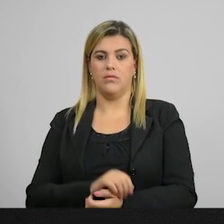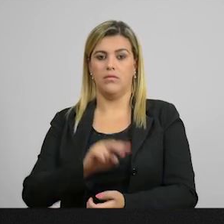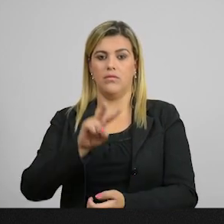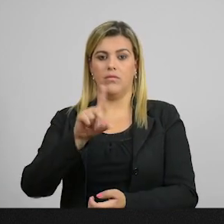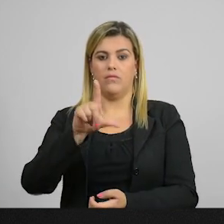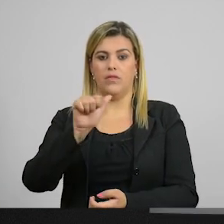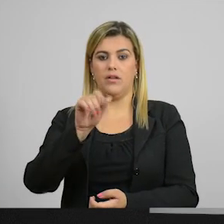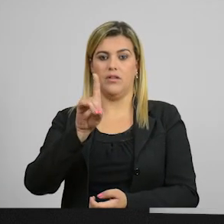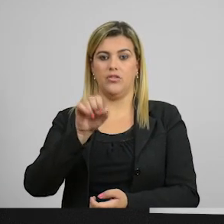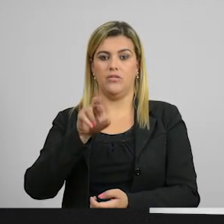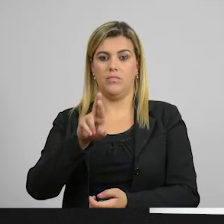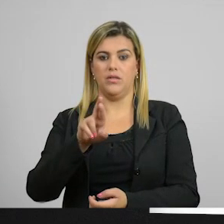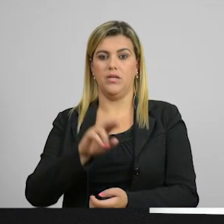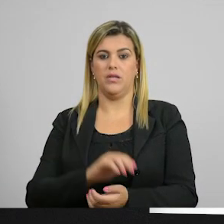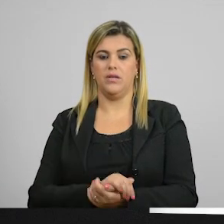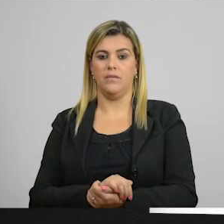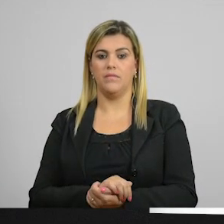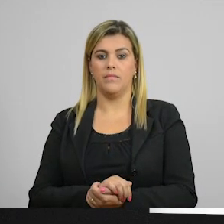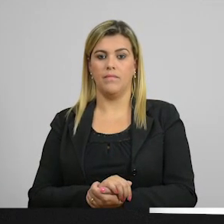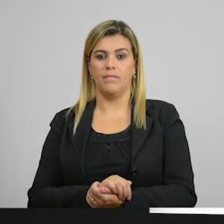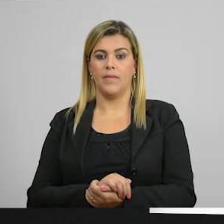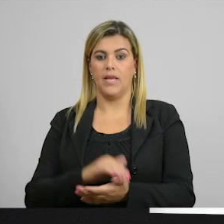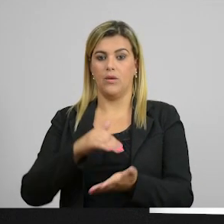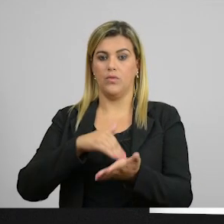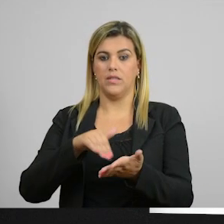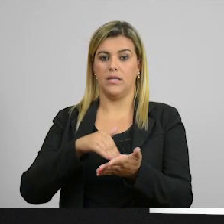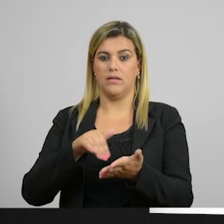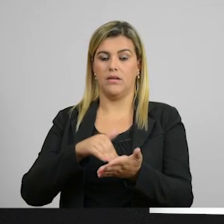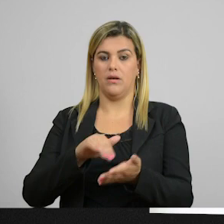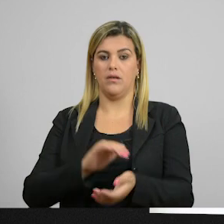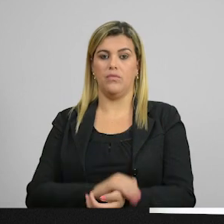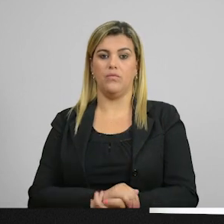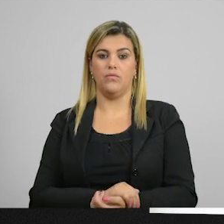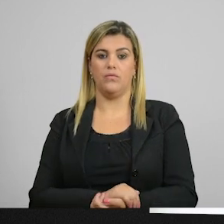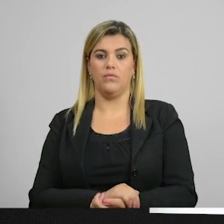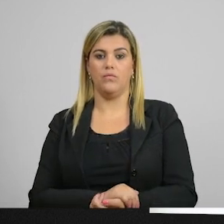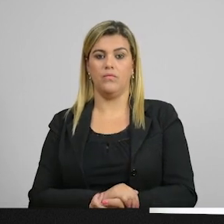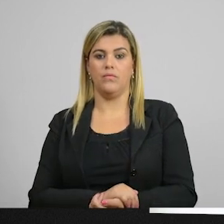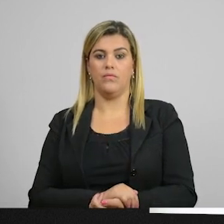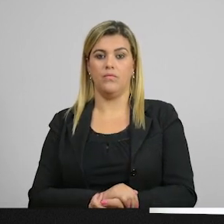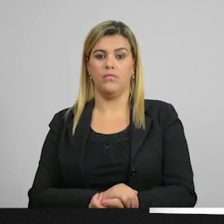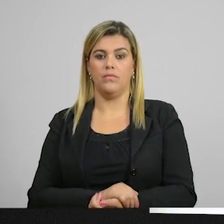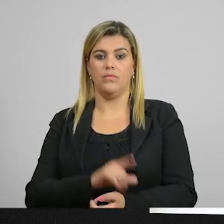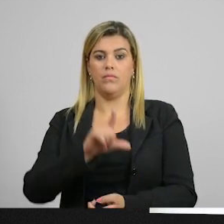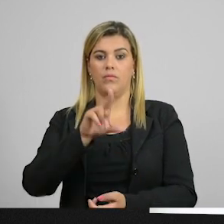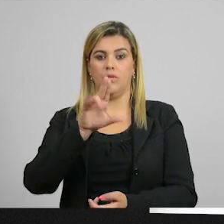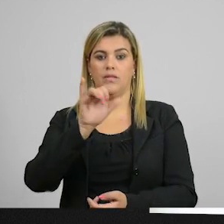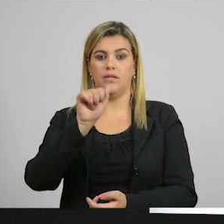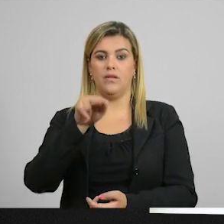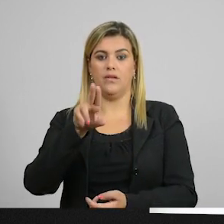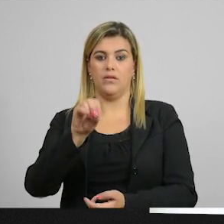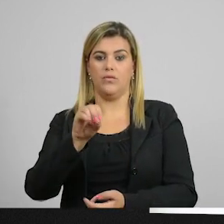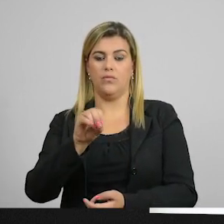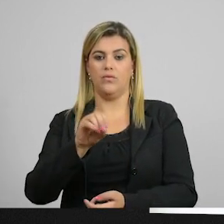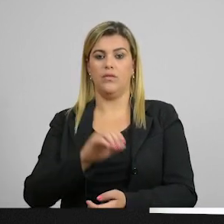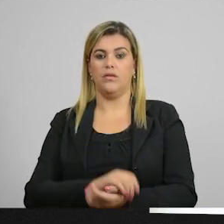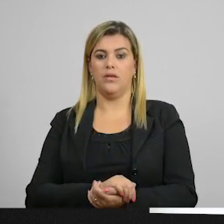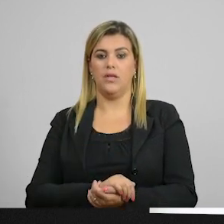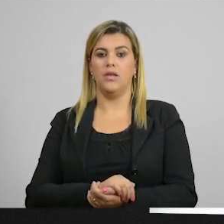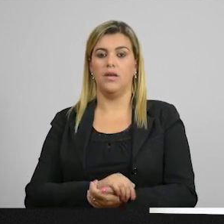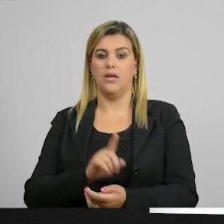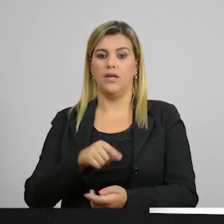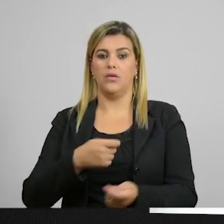vice-presidente, o Vladimiro de Oliveira era o secretário e o